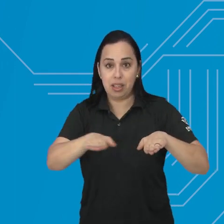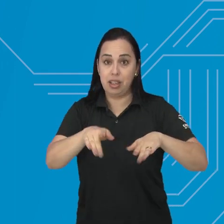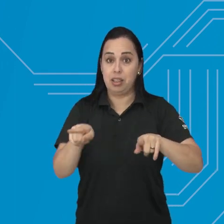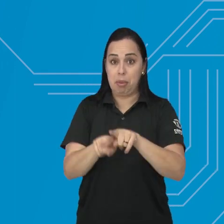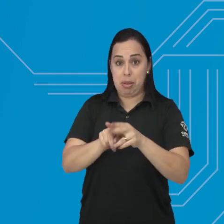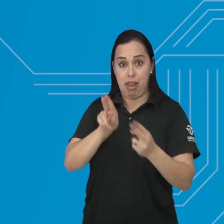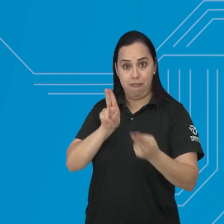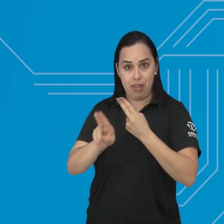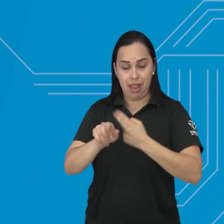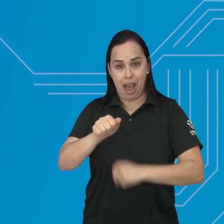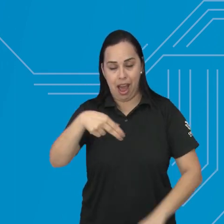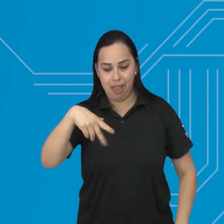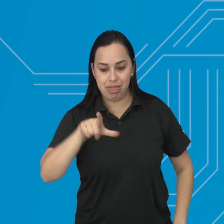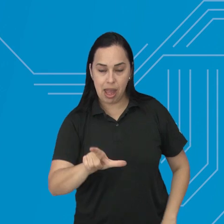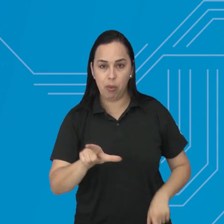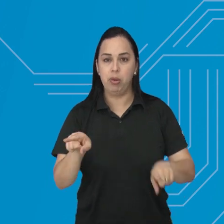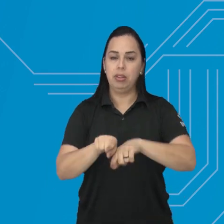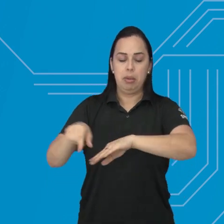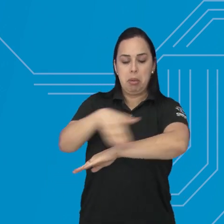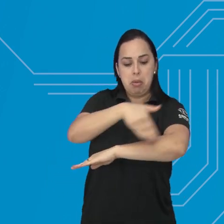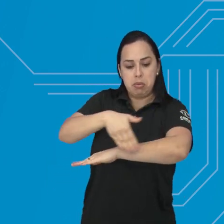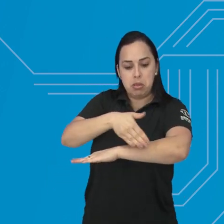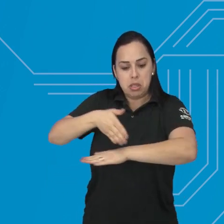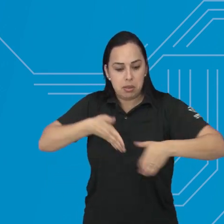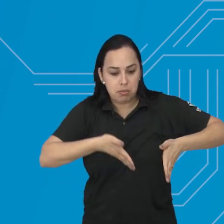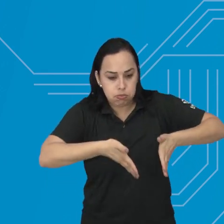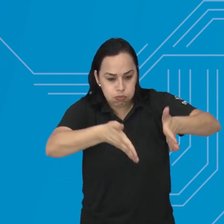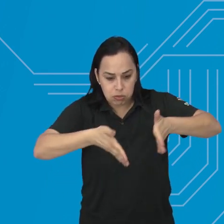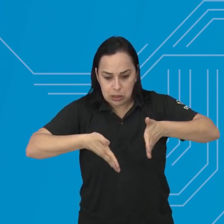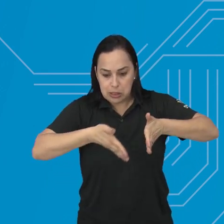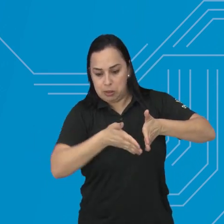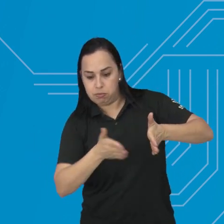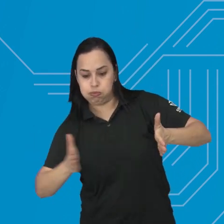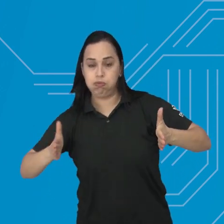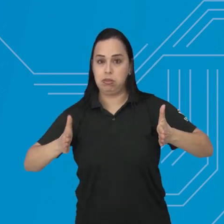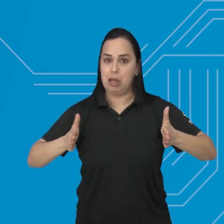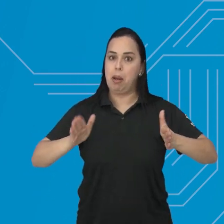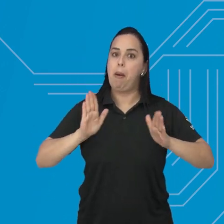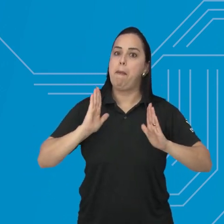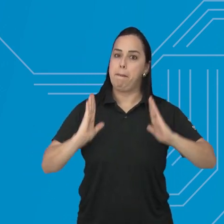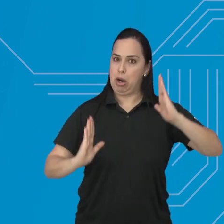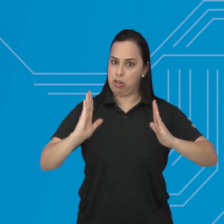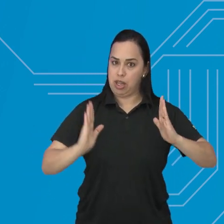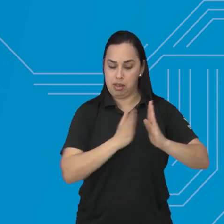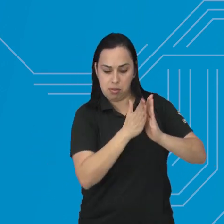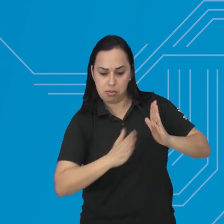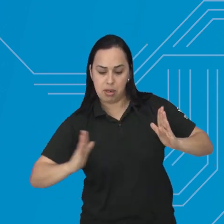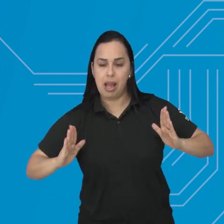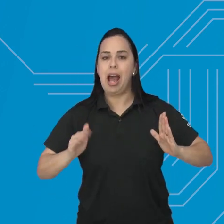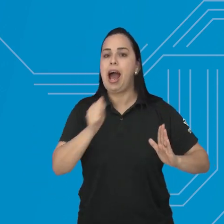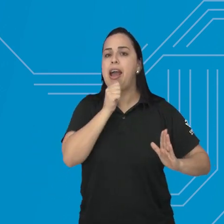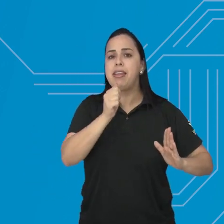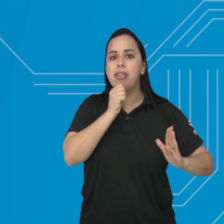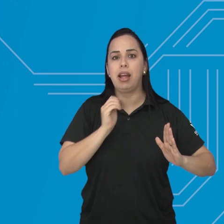projetos é o alargamento do nosso anel viário no acesso à região central. O processo licitatório